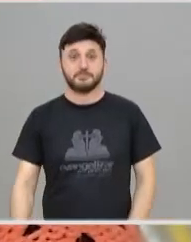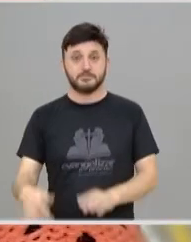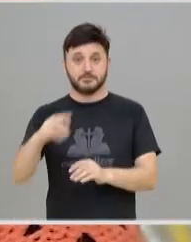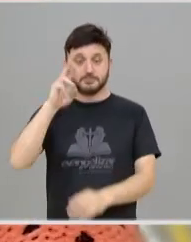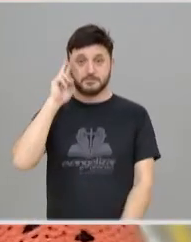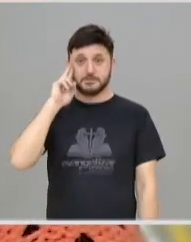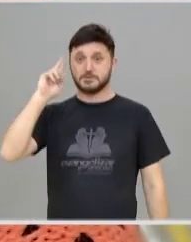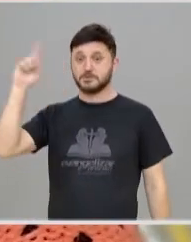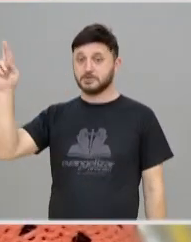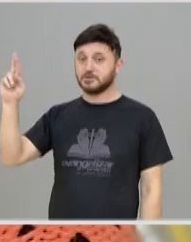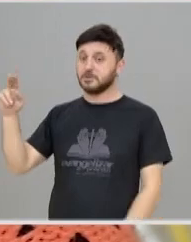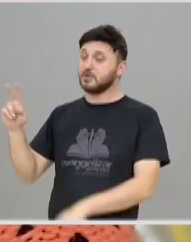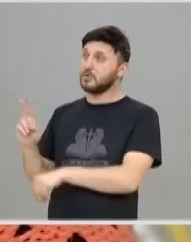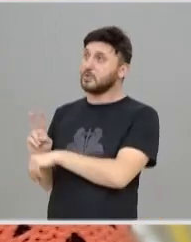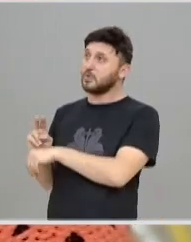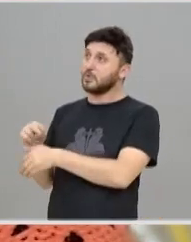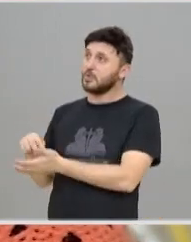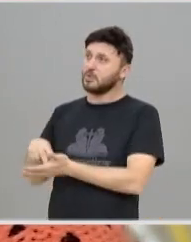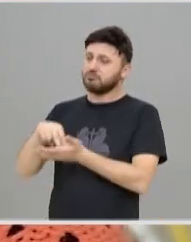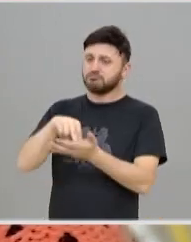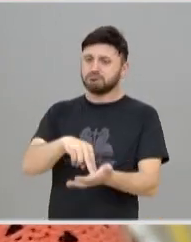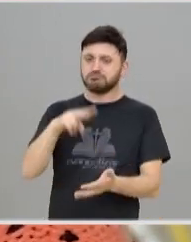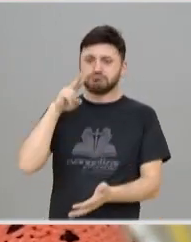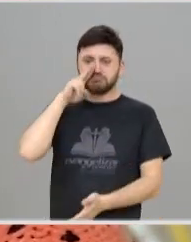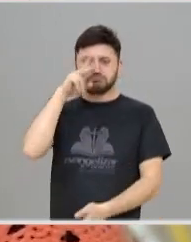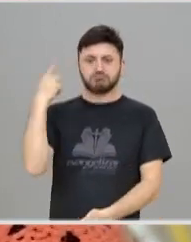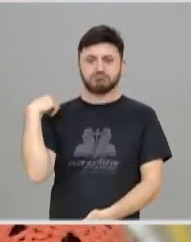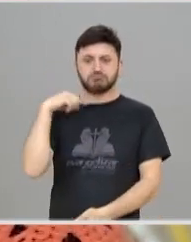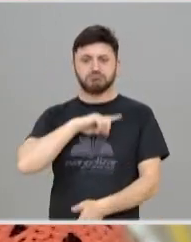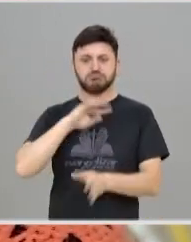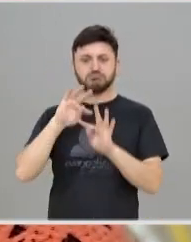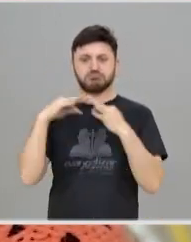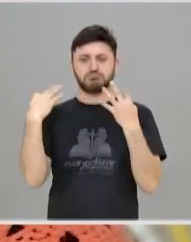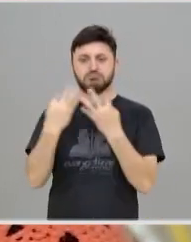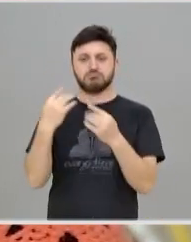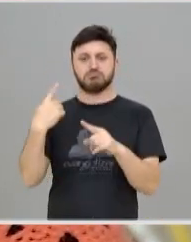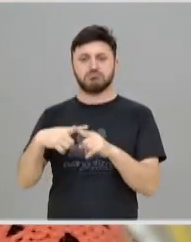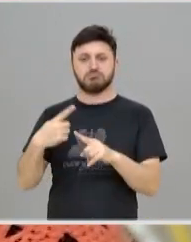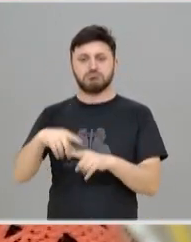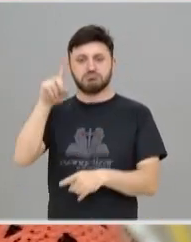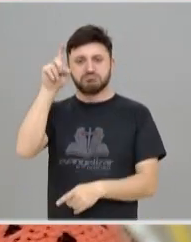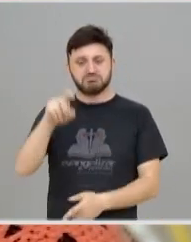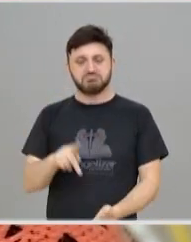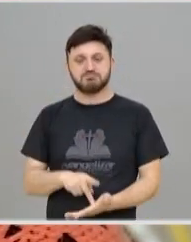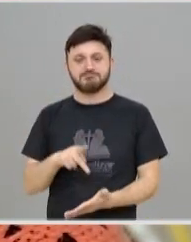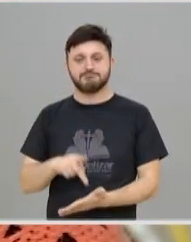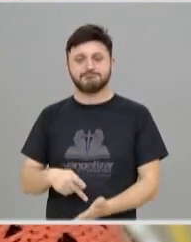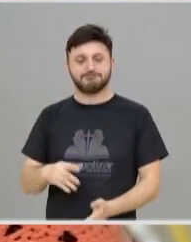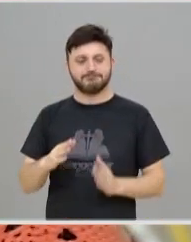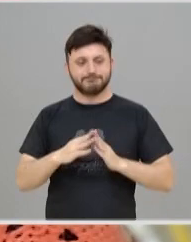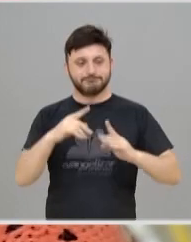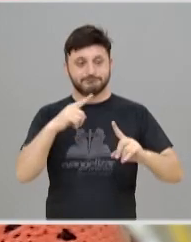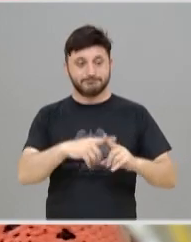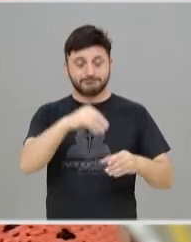Senhor, fortalecei nossas famílias para que sejam verdadeiras igrejas domésticas na vivência